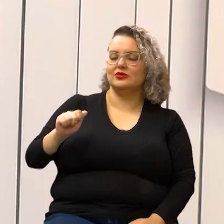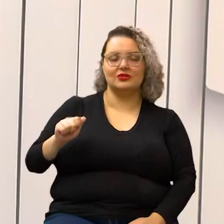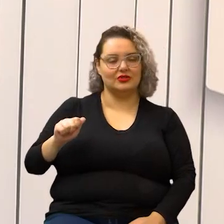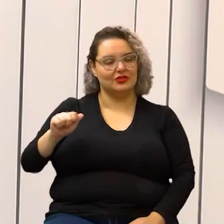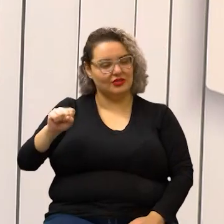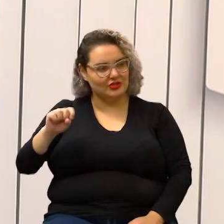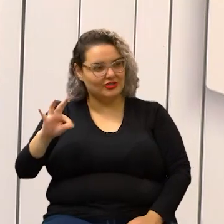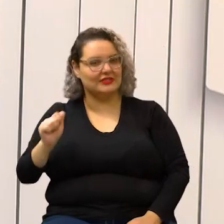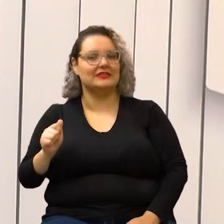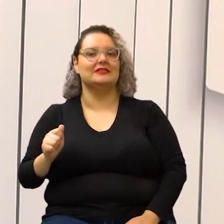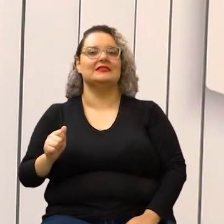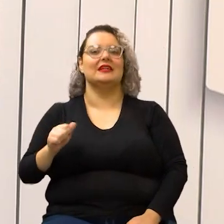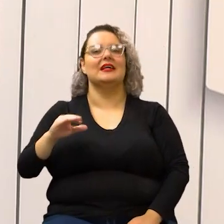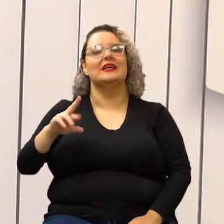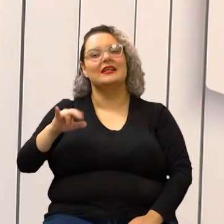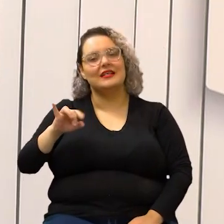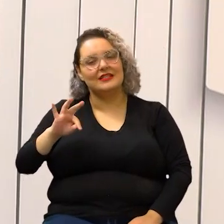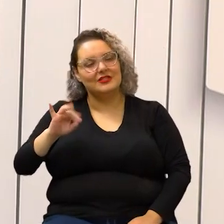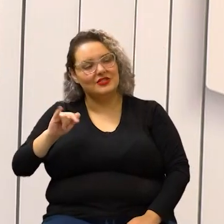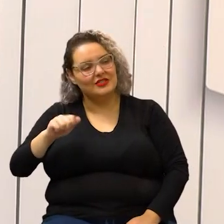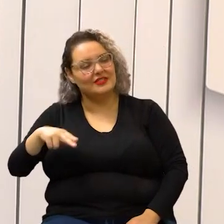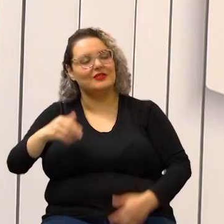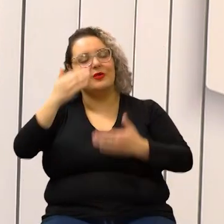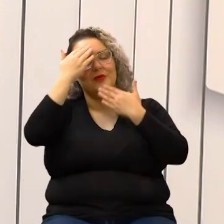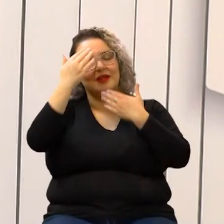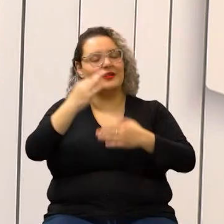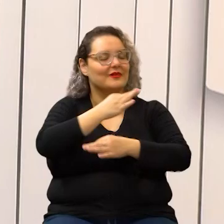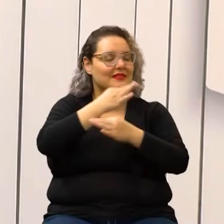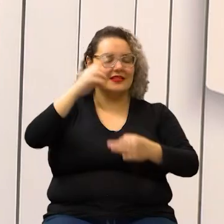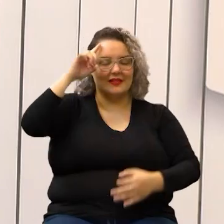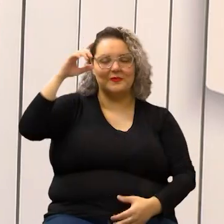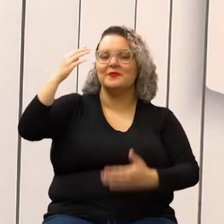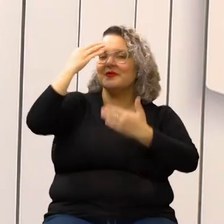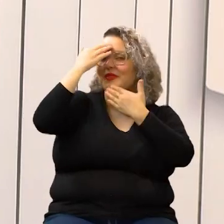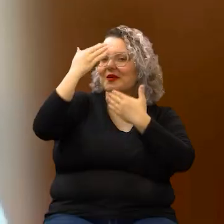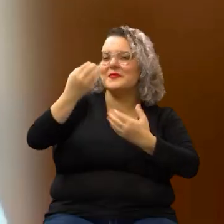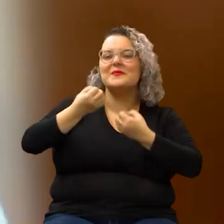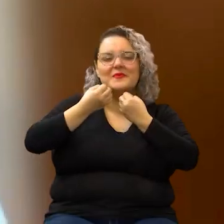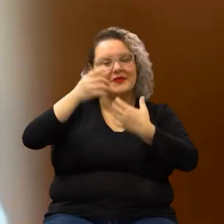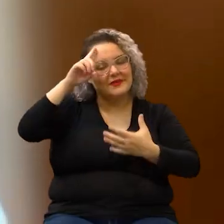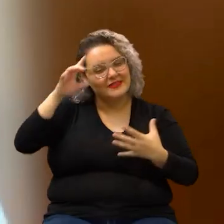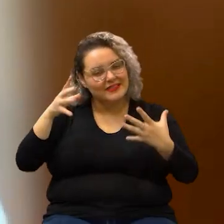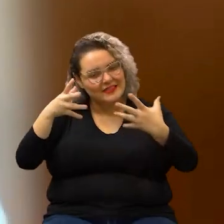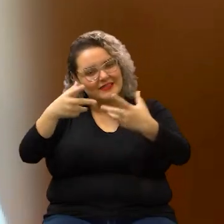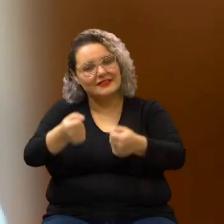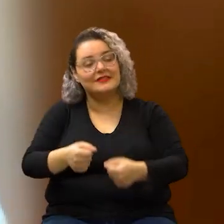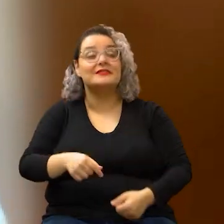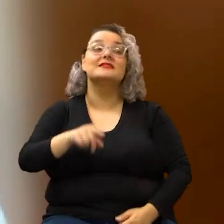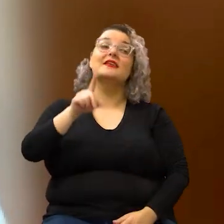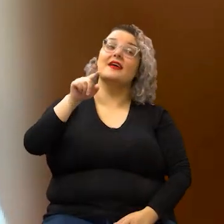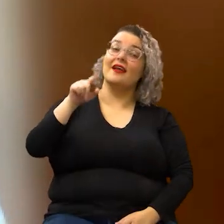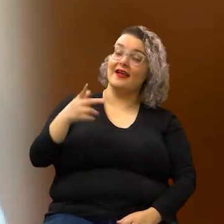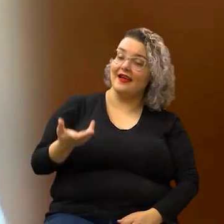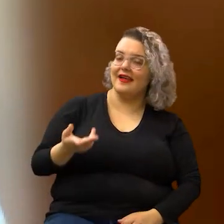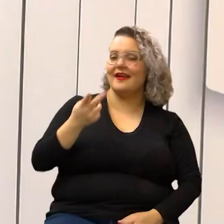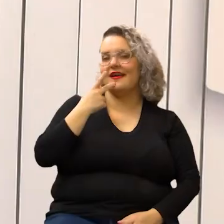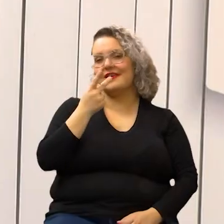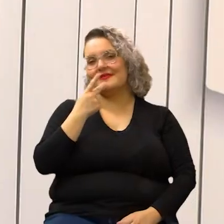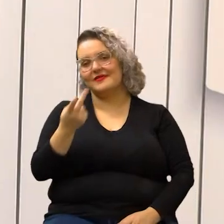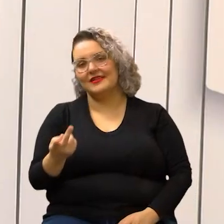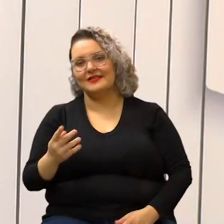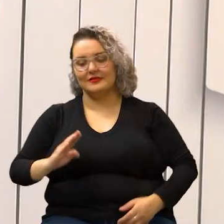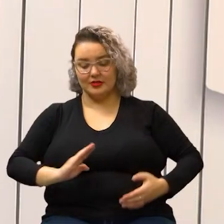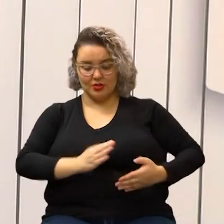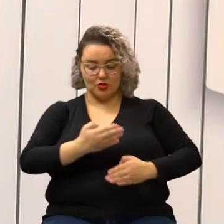Cristiane Nagasako. Muito obrigada, doutora. Um excelente dia, viu? Obrigada, bom dia a todos.